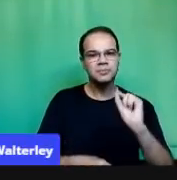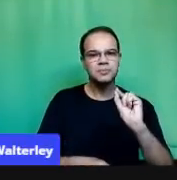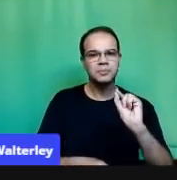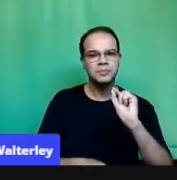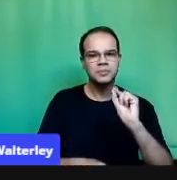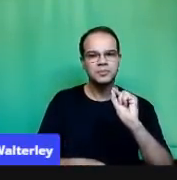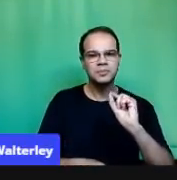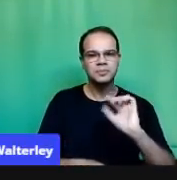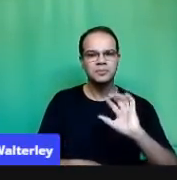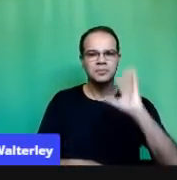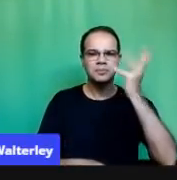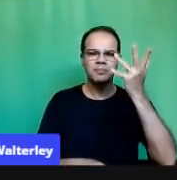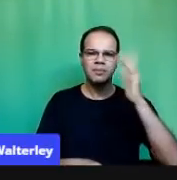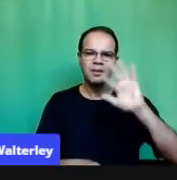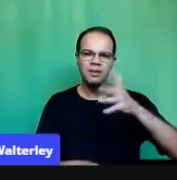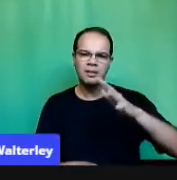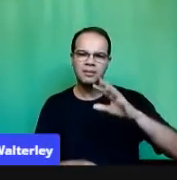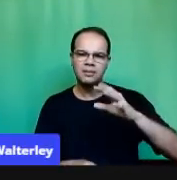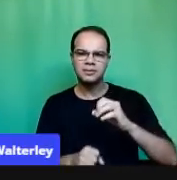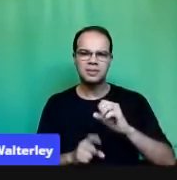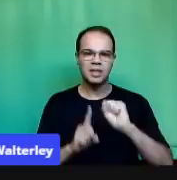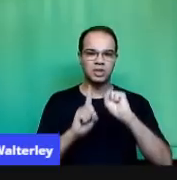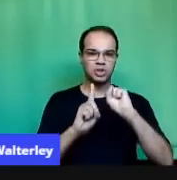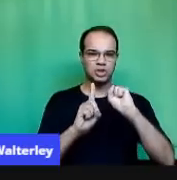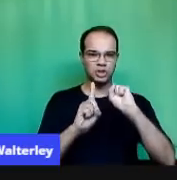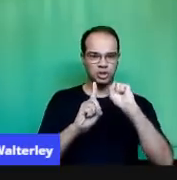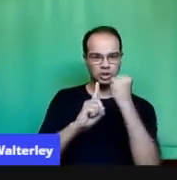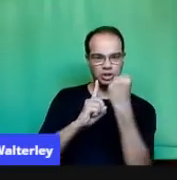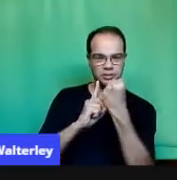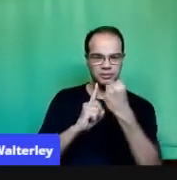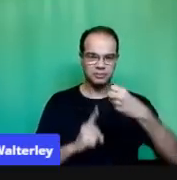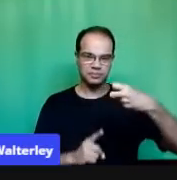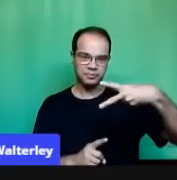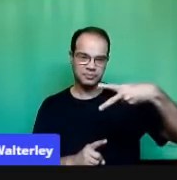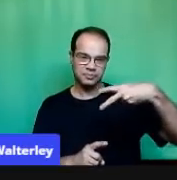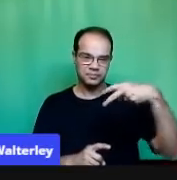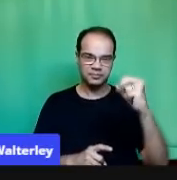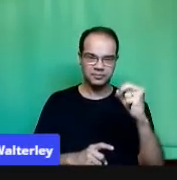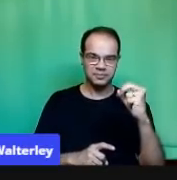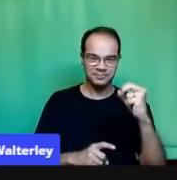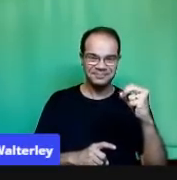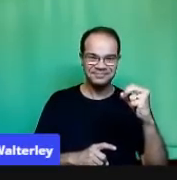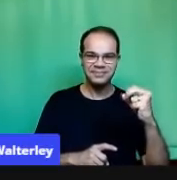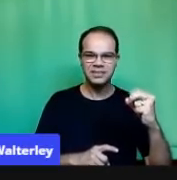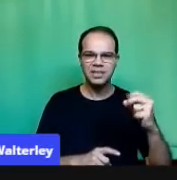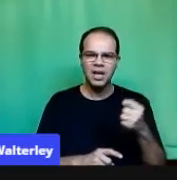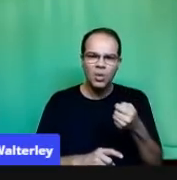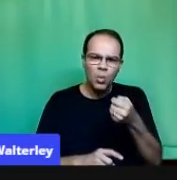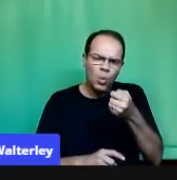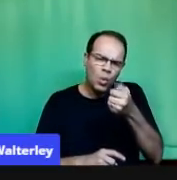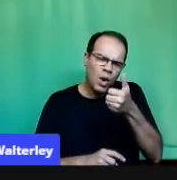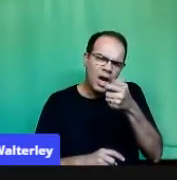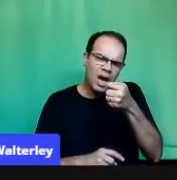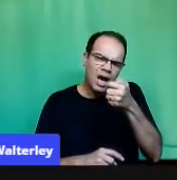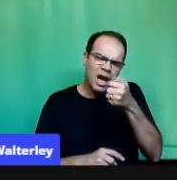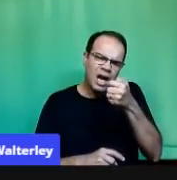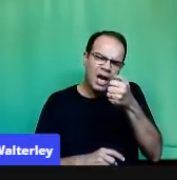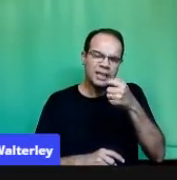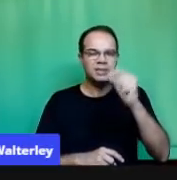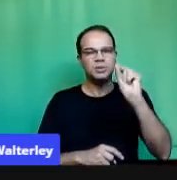estava longe de ser o que deveria ser, né? De estar como deveria estar na